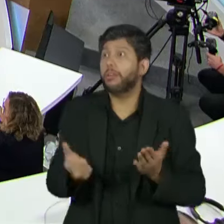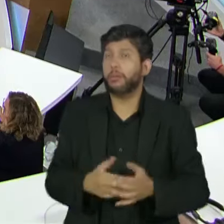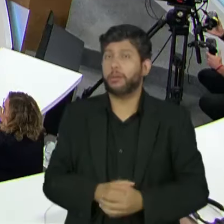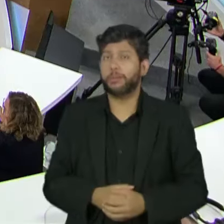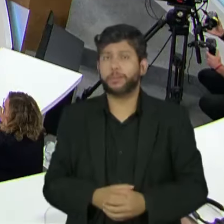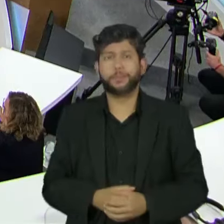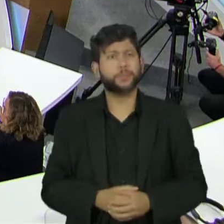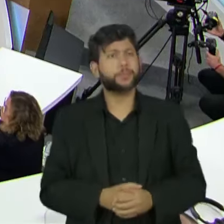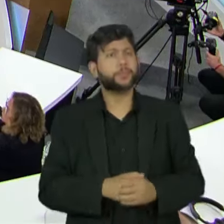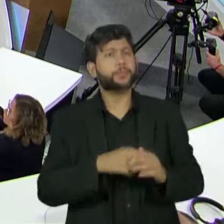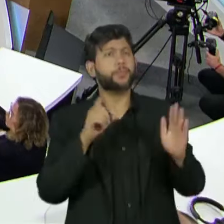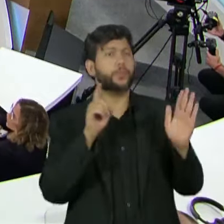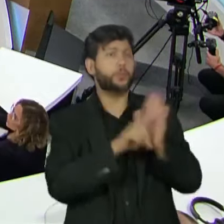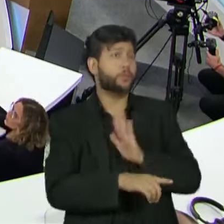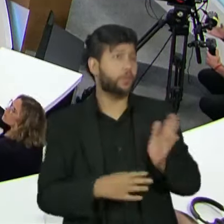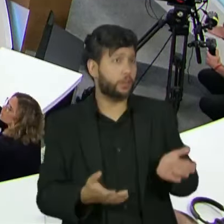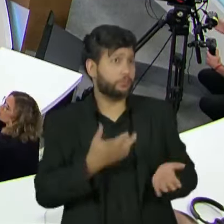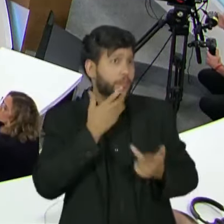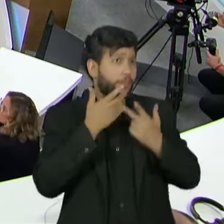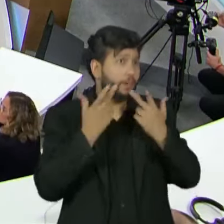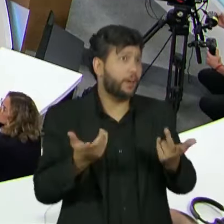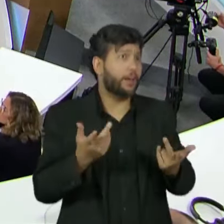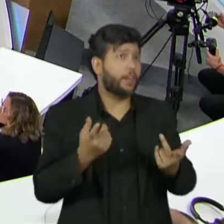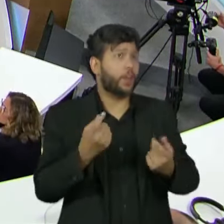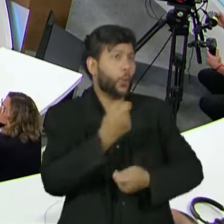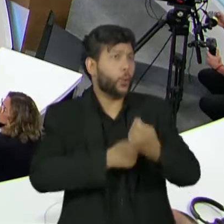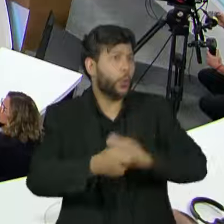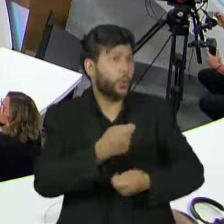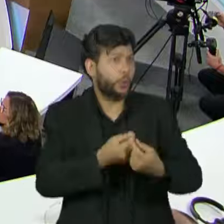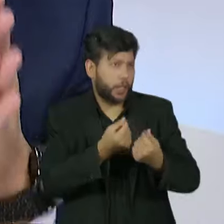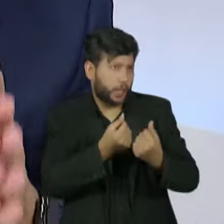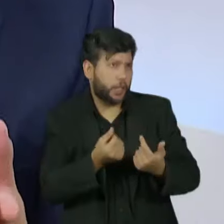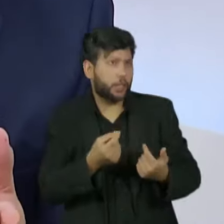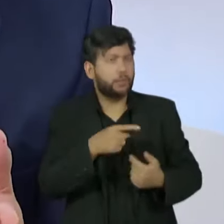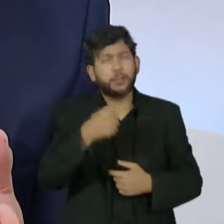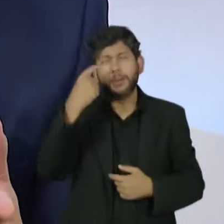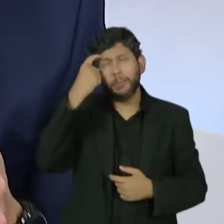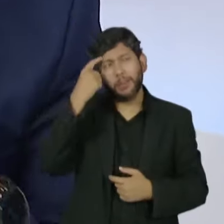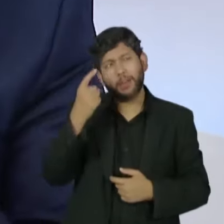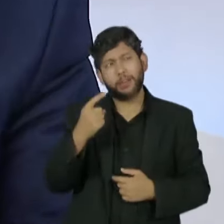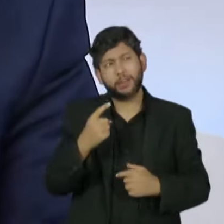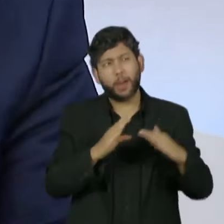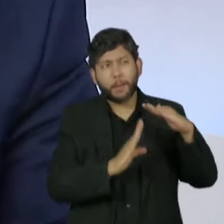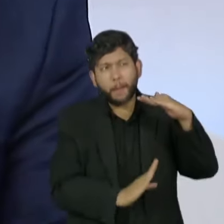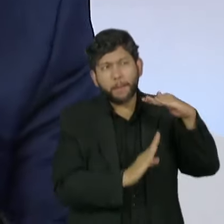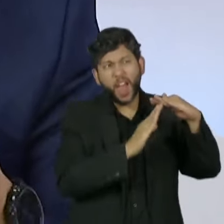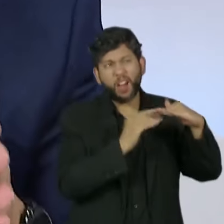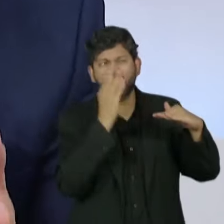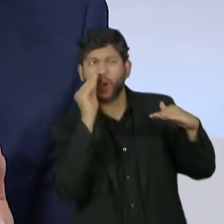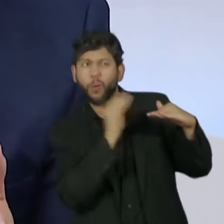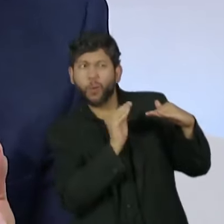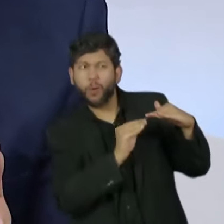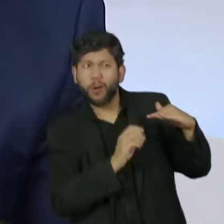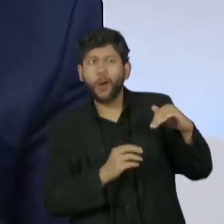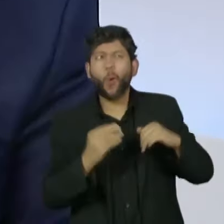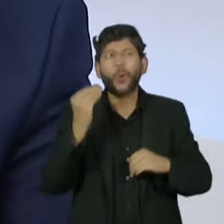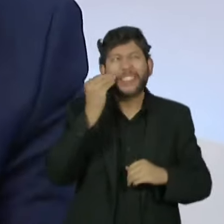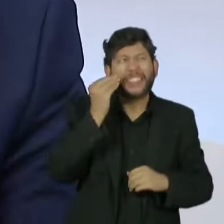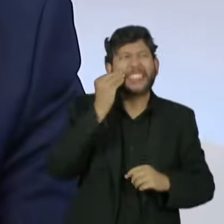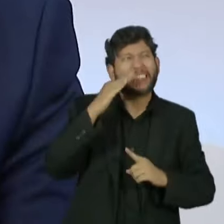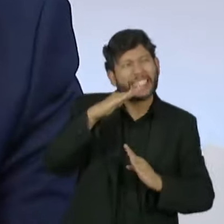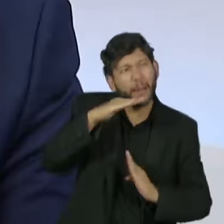filosoficamente, o senhor, diante dos números e das projeções dos economistas, o senhor acha melhor descumprir a meta tentando ou cumprir a